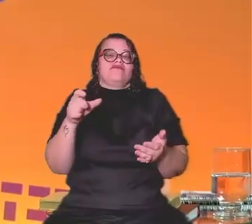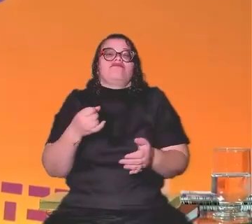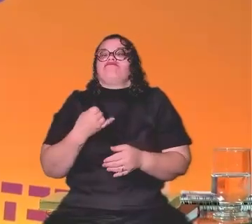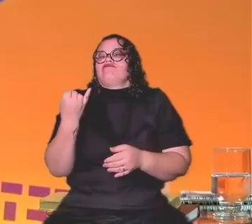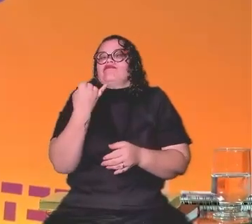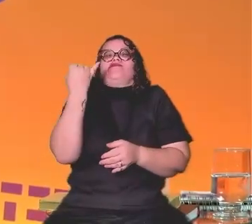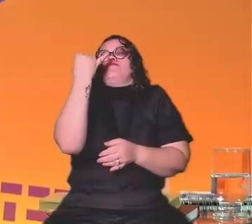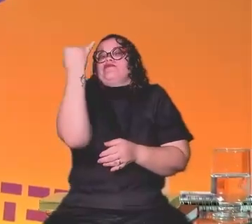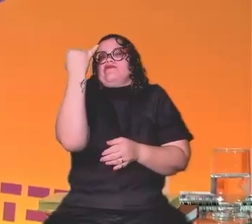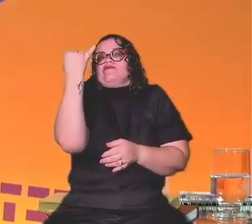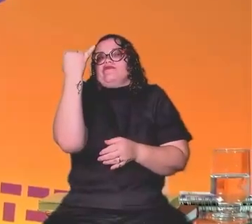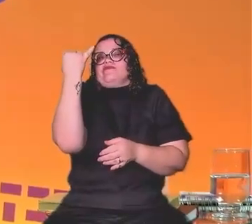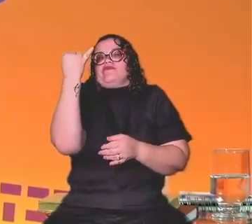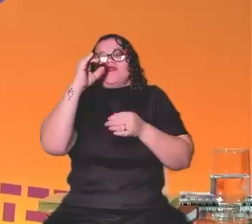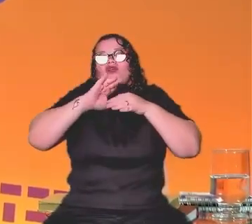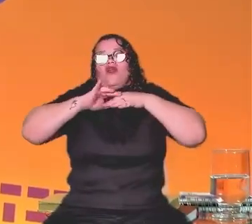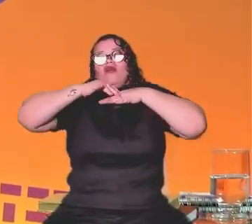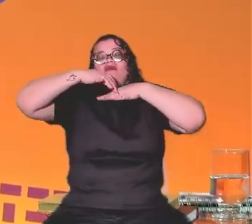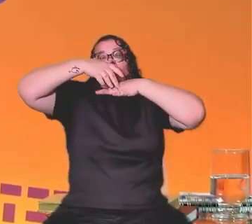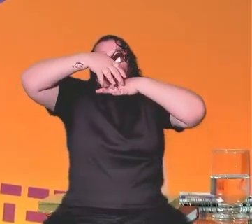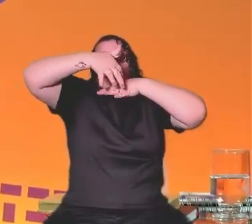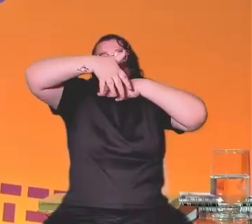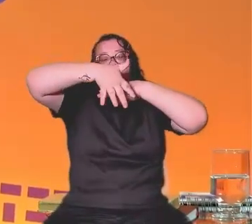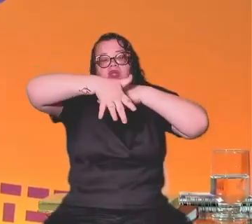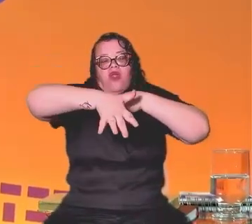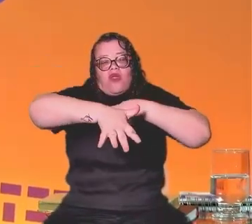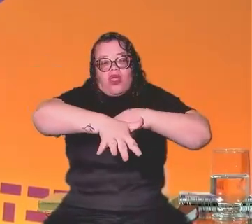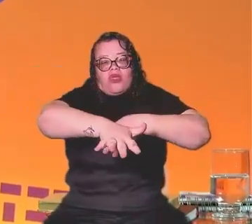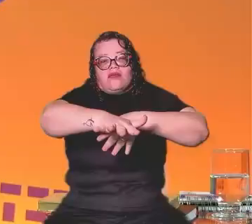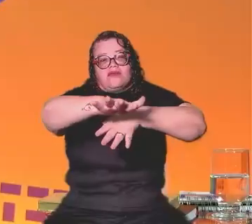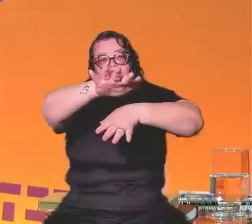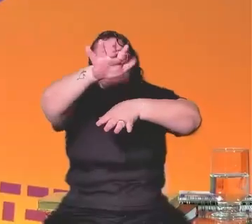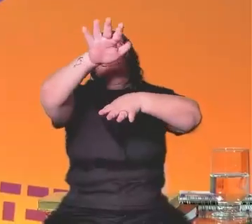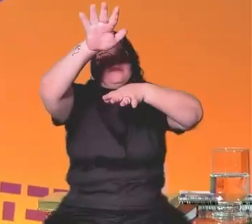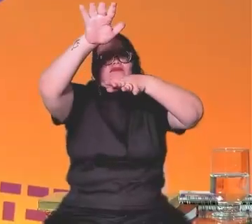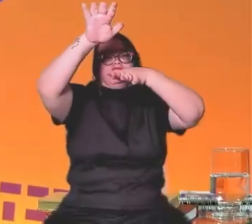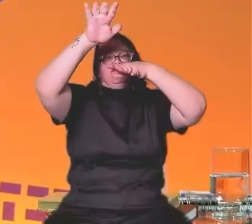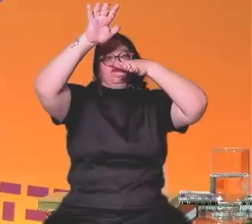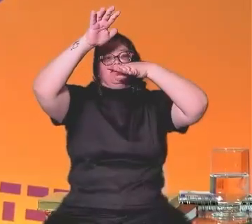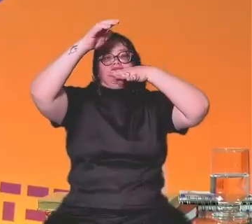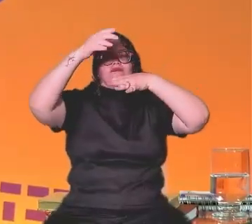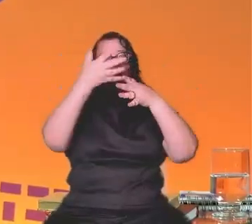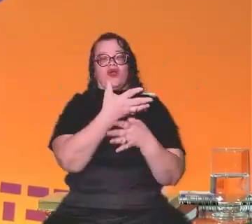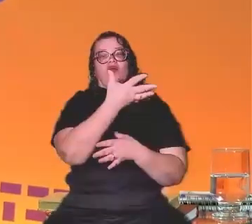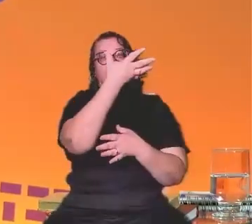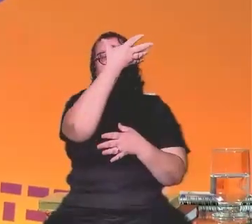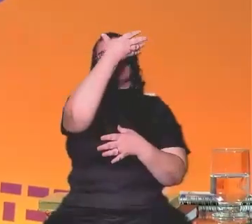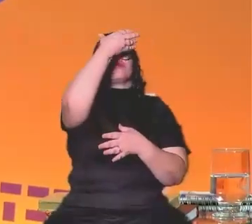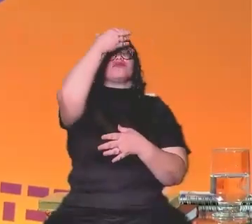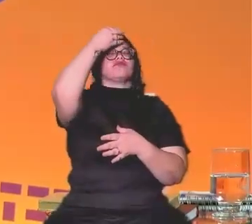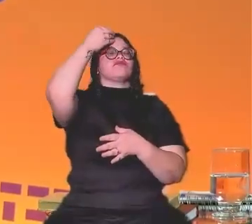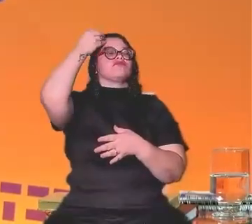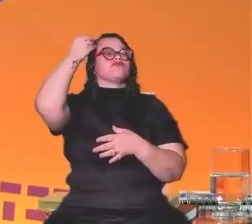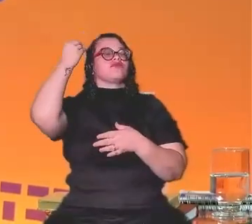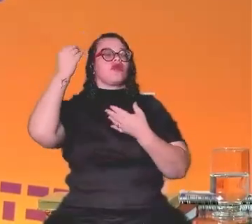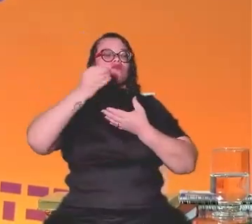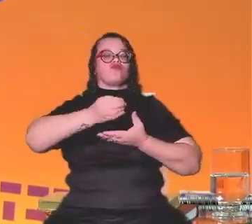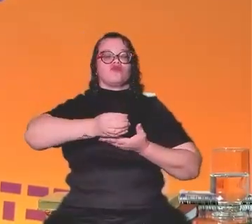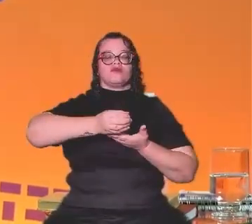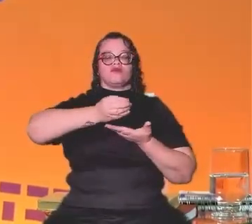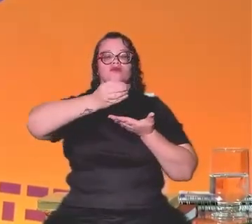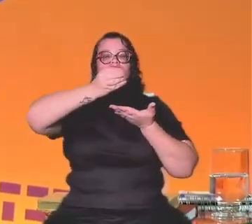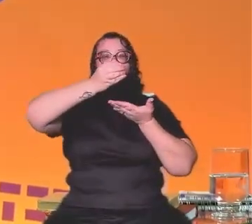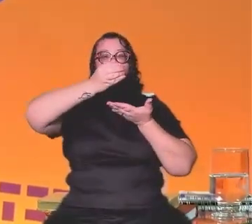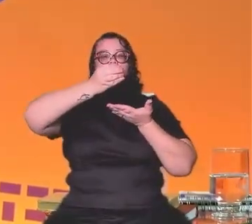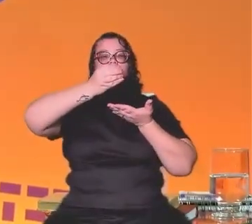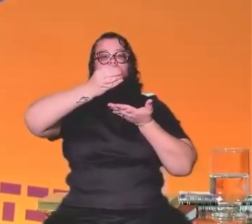importância. Lá se vão rio abaixo, Nova Iguaçu abaixo, rumo do esquecimento das garrafas e dos